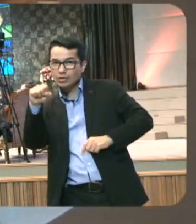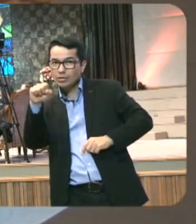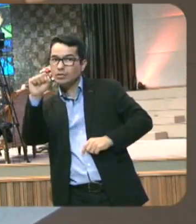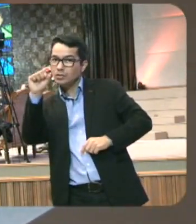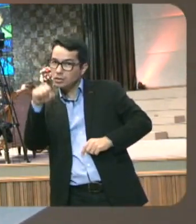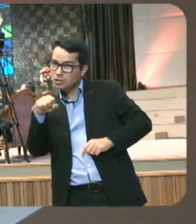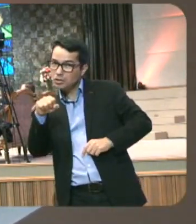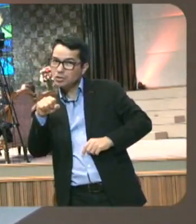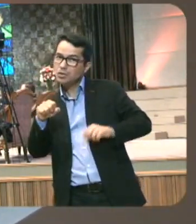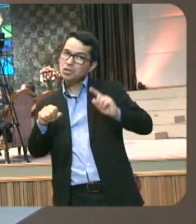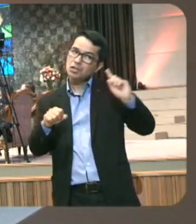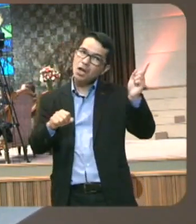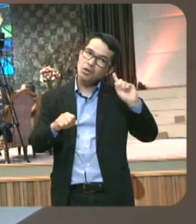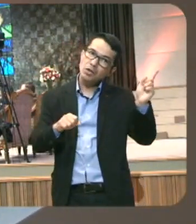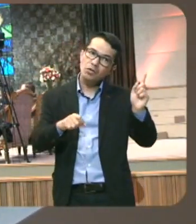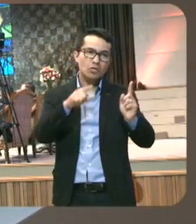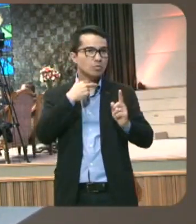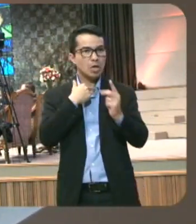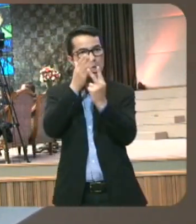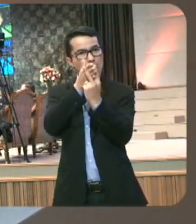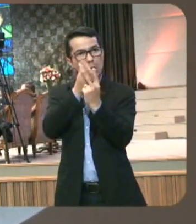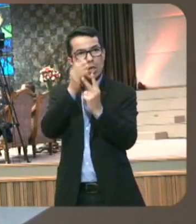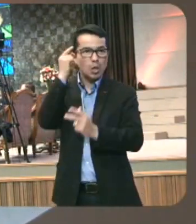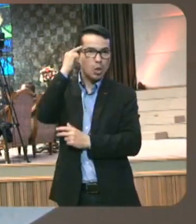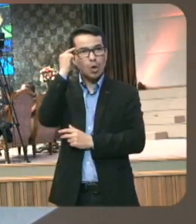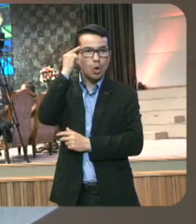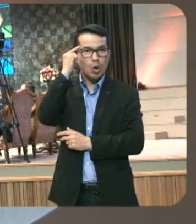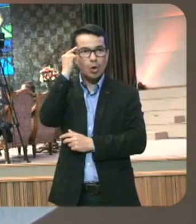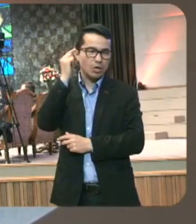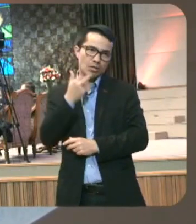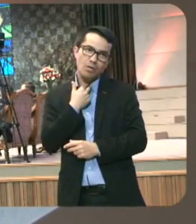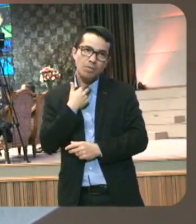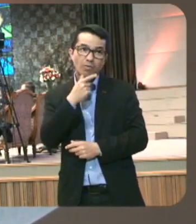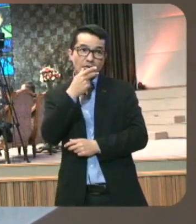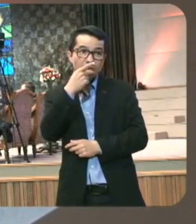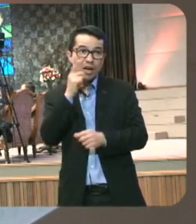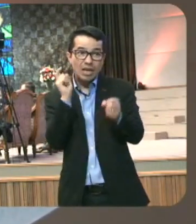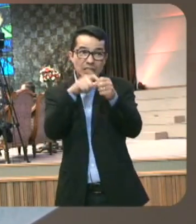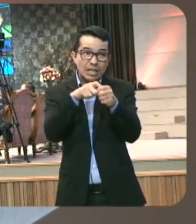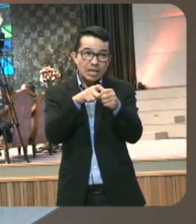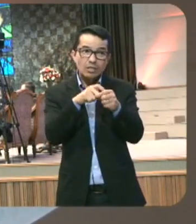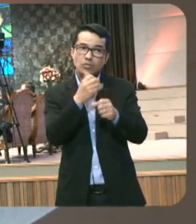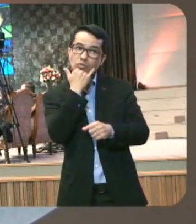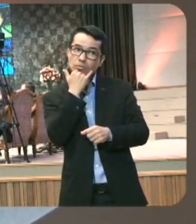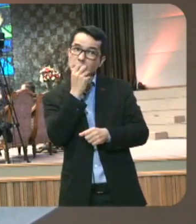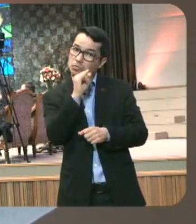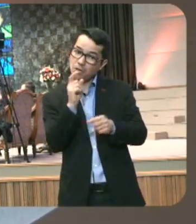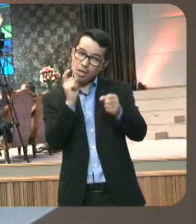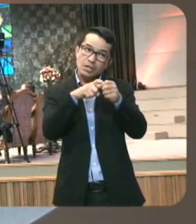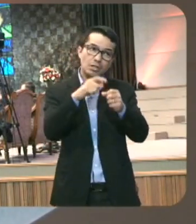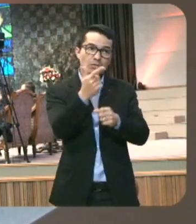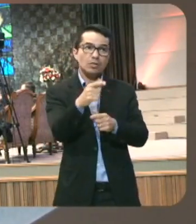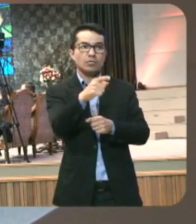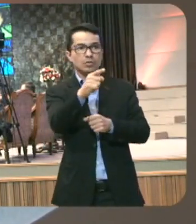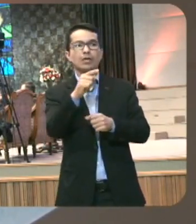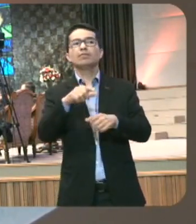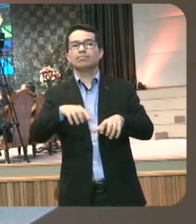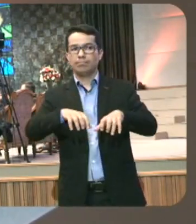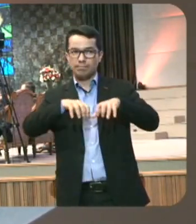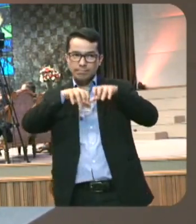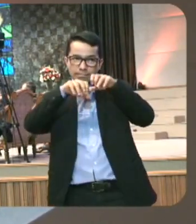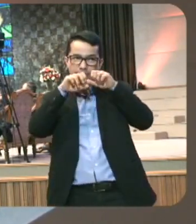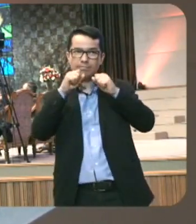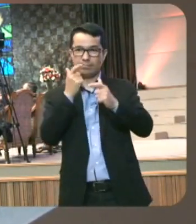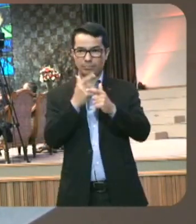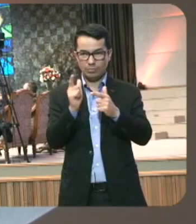não, porque o que passa disso é de procedência maligna. Se diz que vai entrar, entra, né? Por quê? Porque